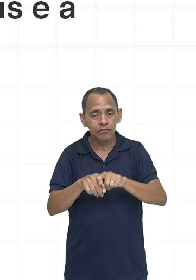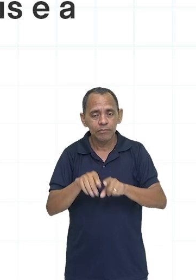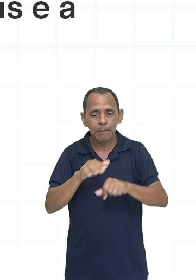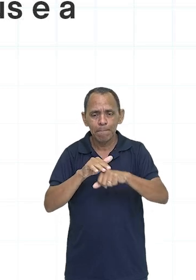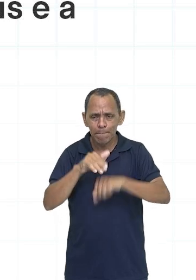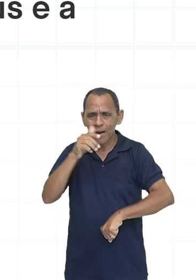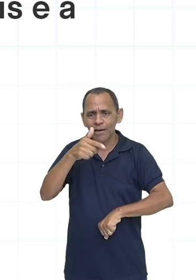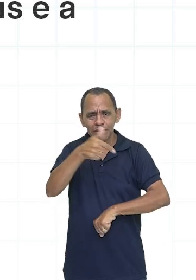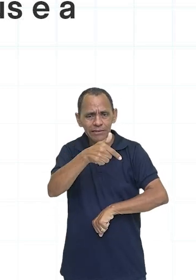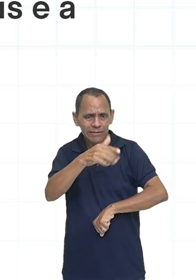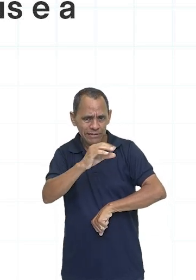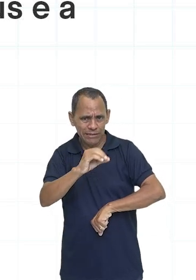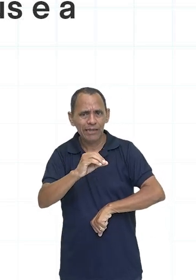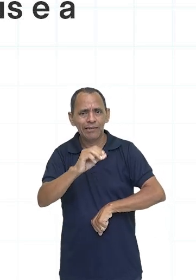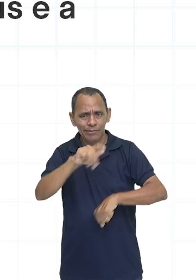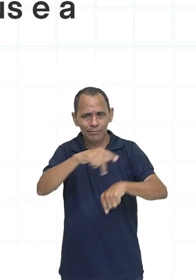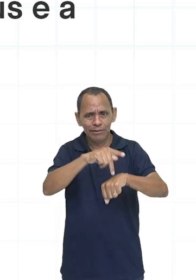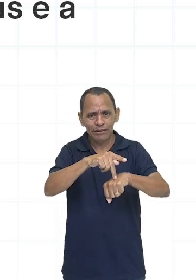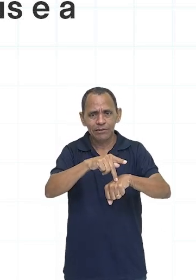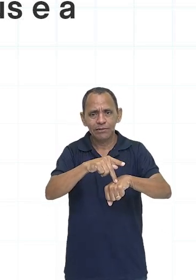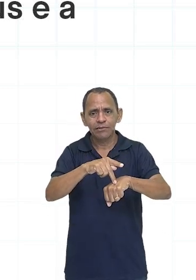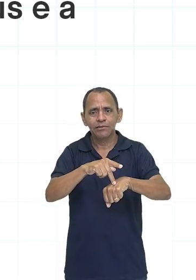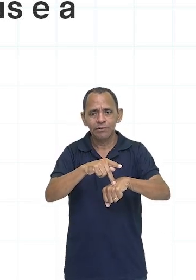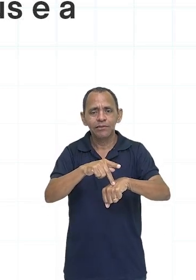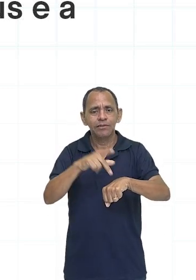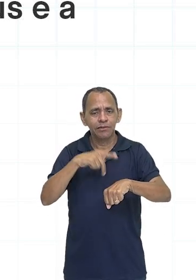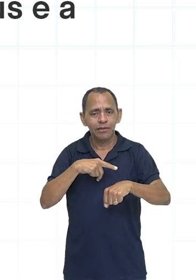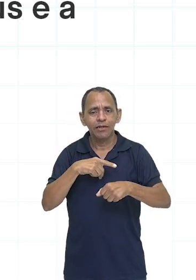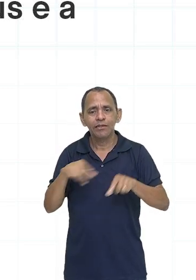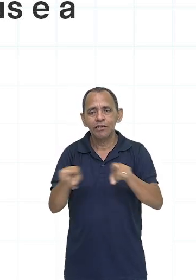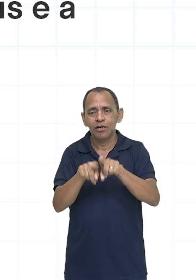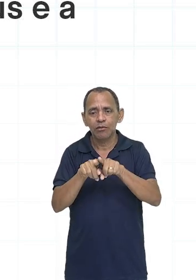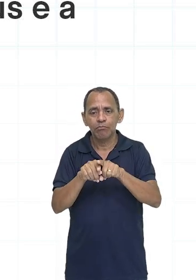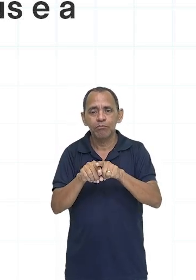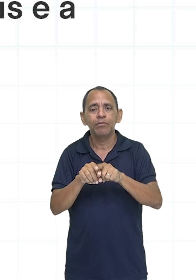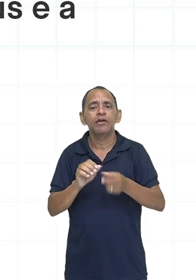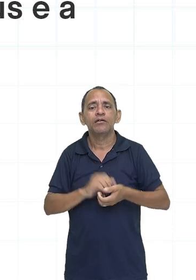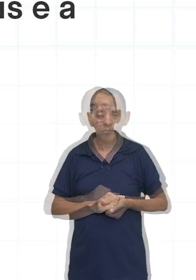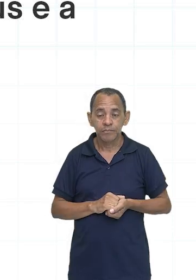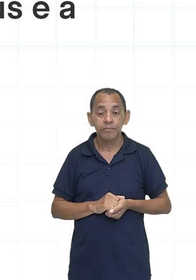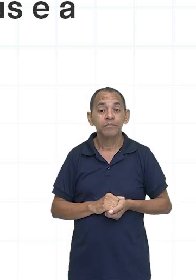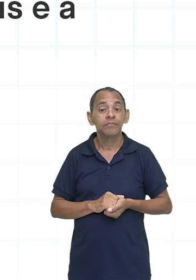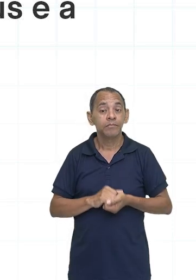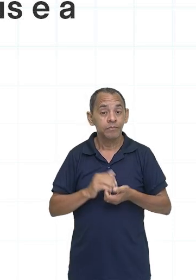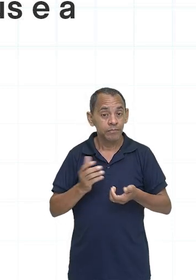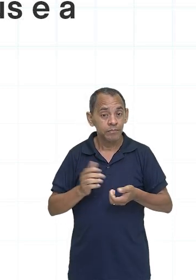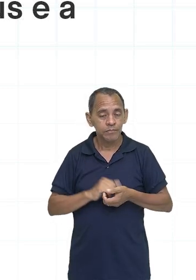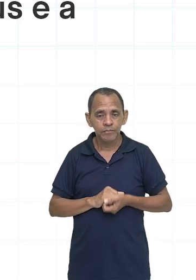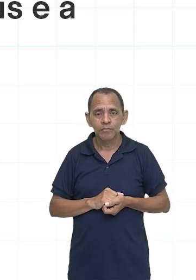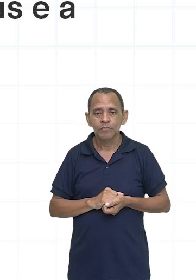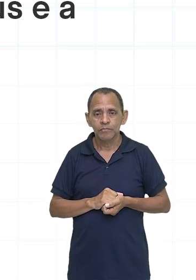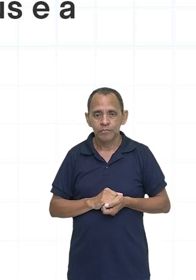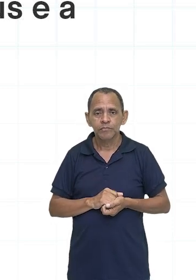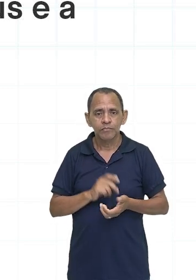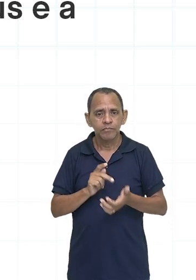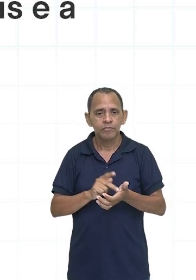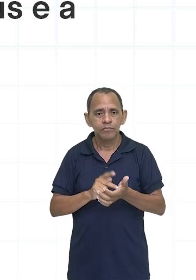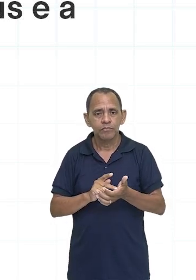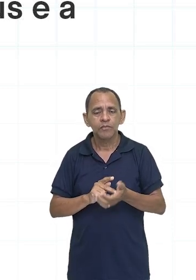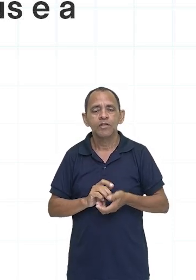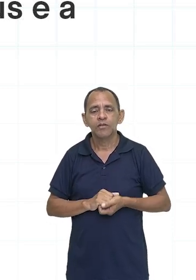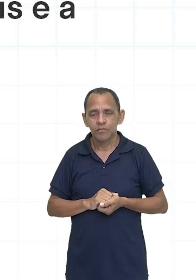70 países e faz parte do currículo das escolas no Japão. Mas, apesar da modernização